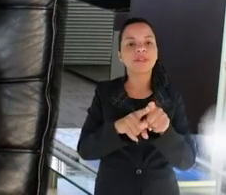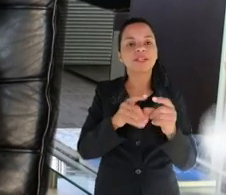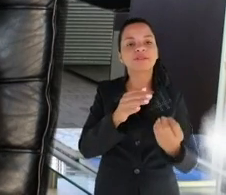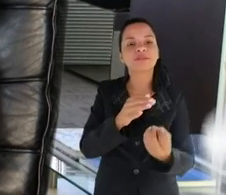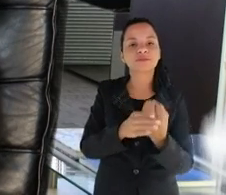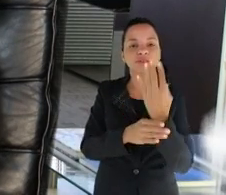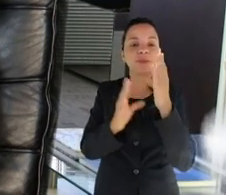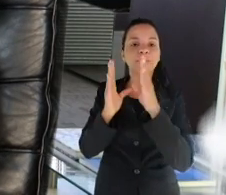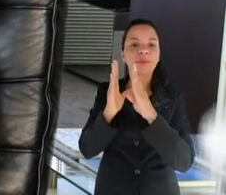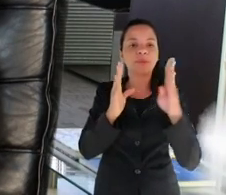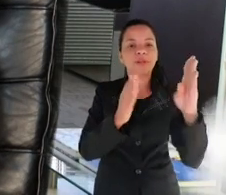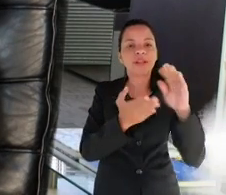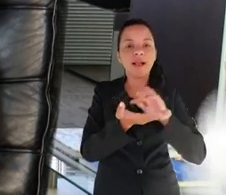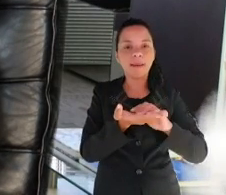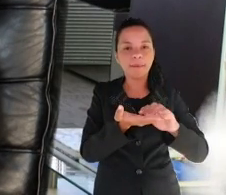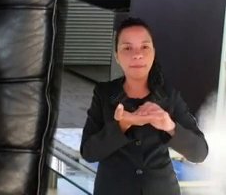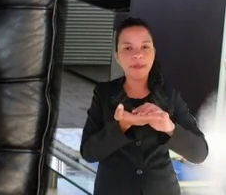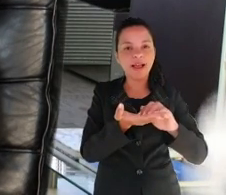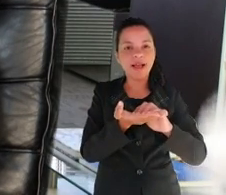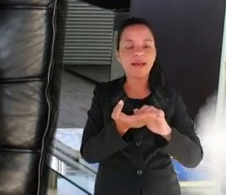Braille, isso em maio de